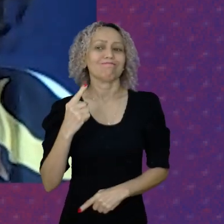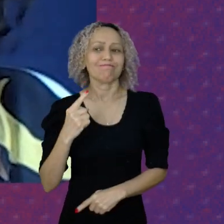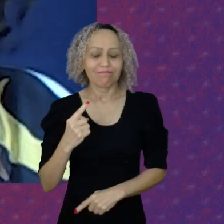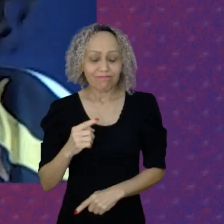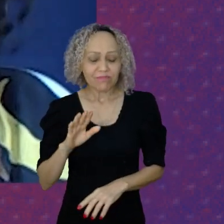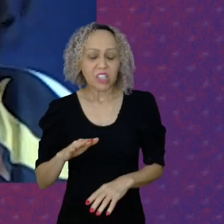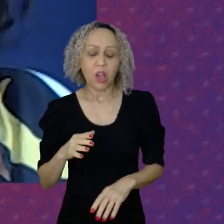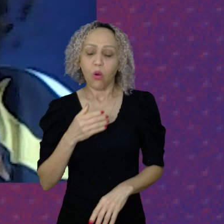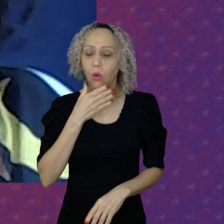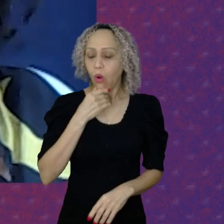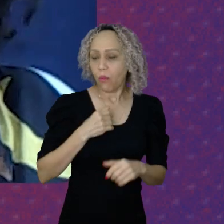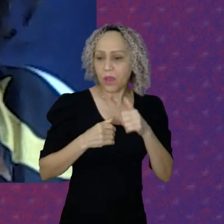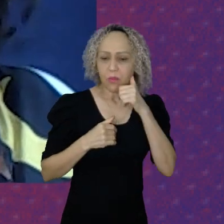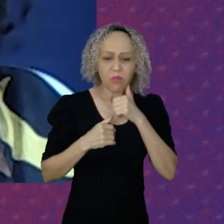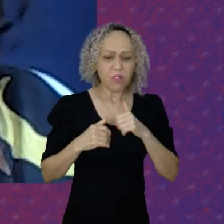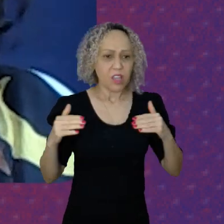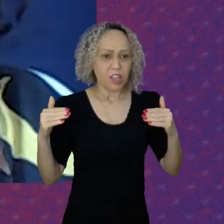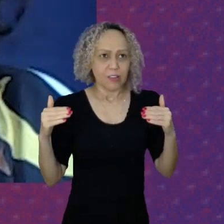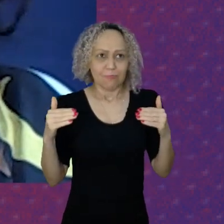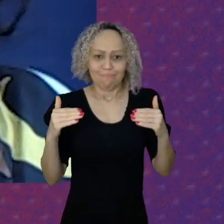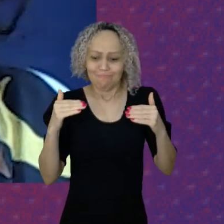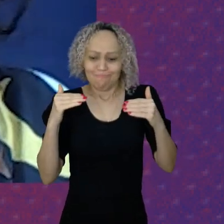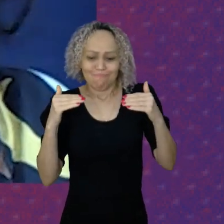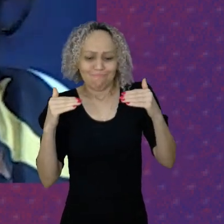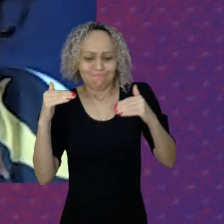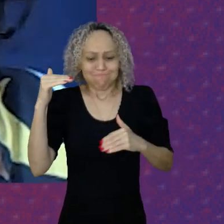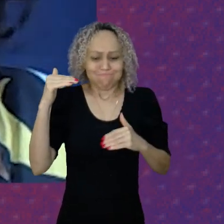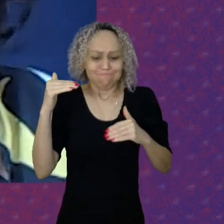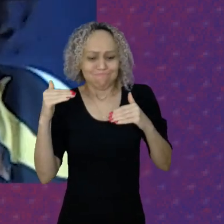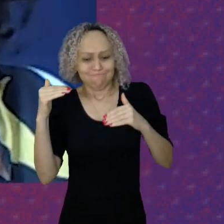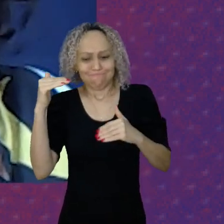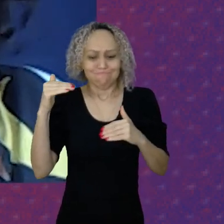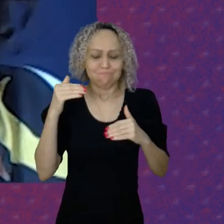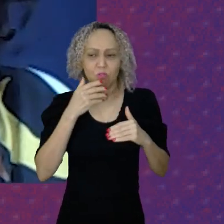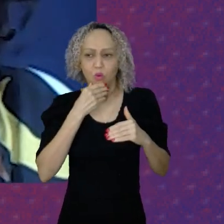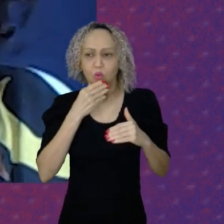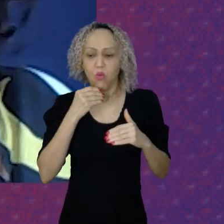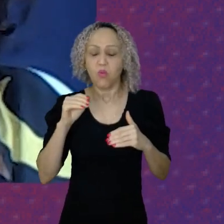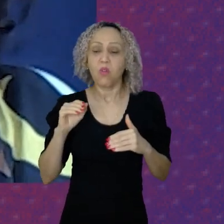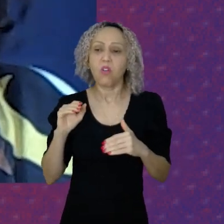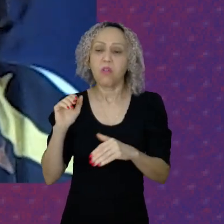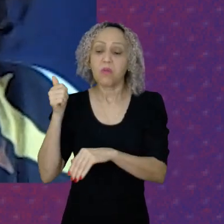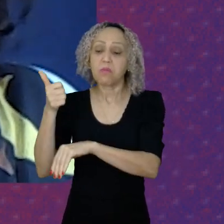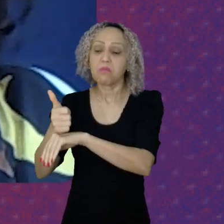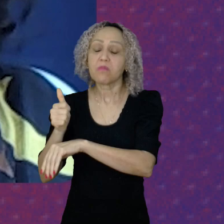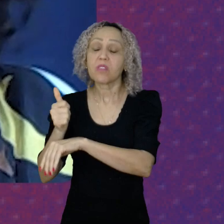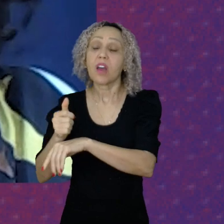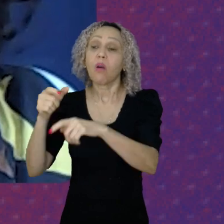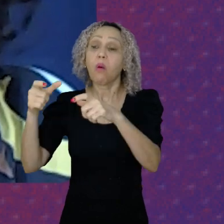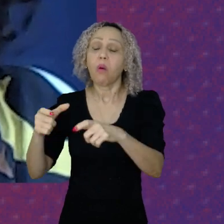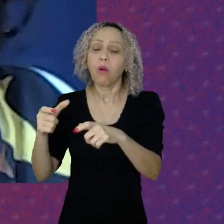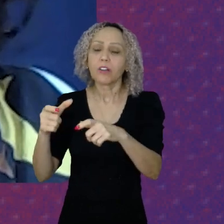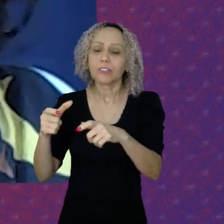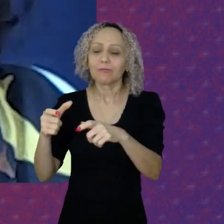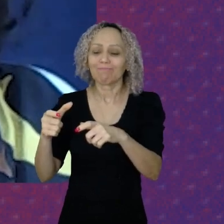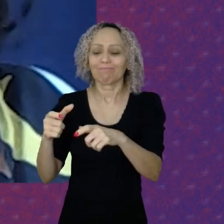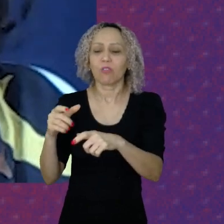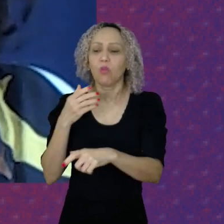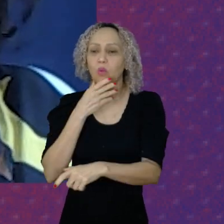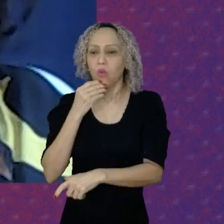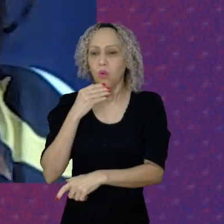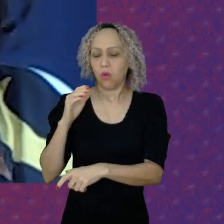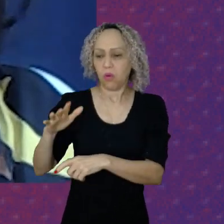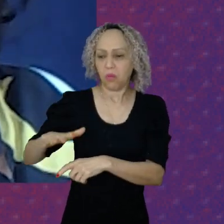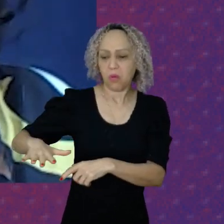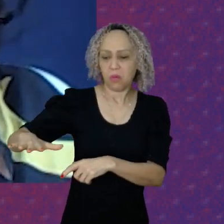e mulheres não está presente. Ainda são os homens que ocupam a grande parte dos espaços